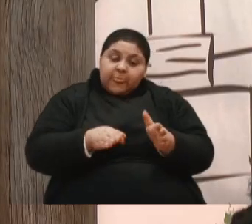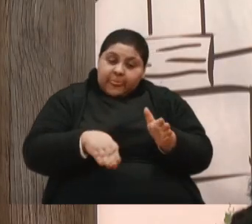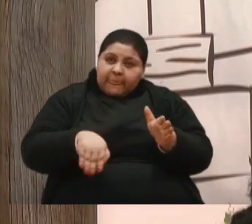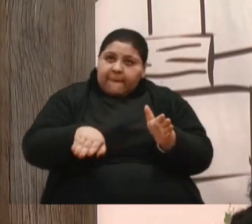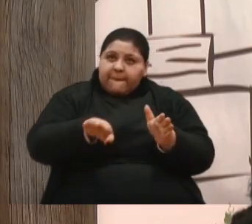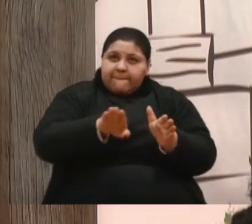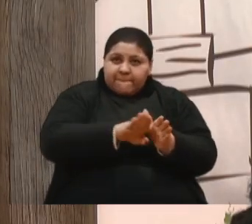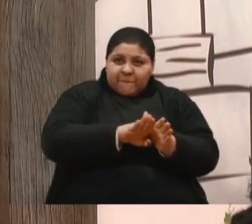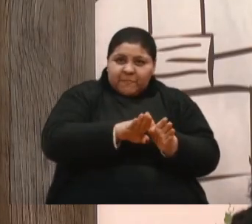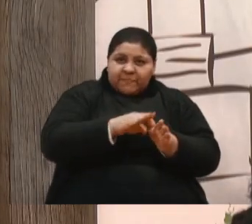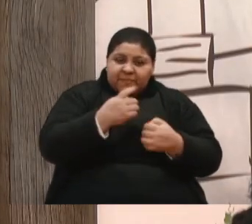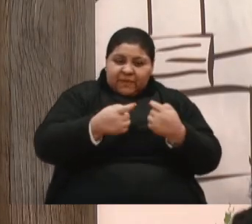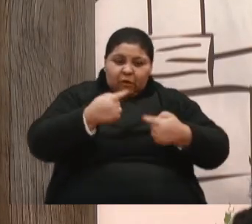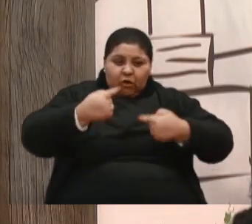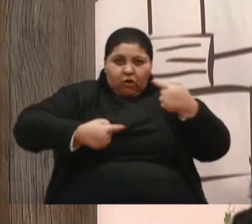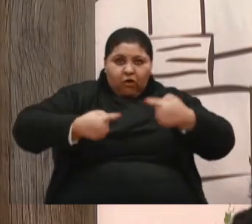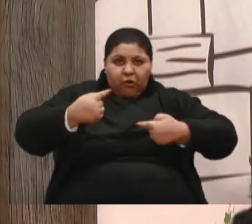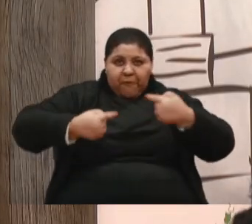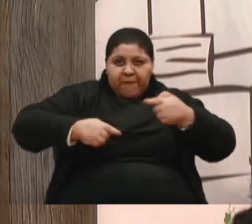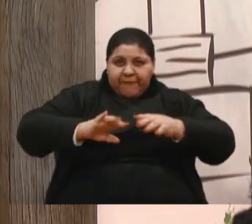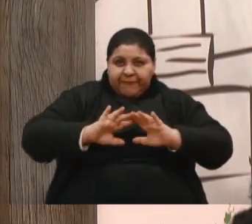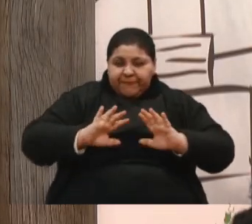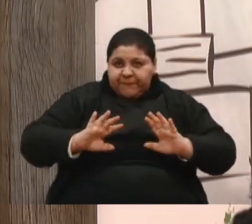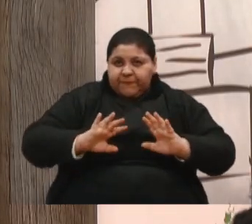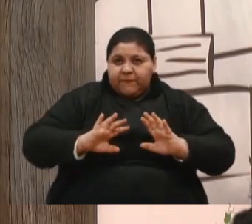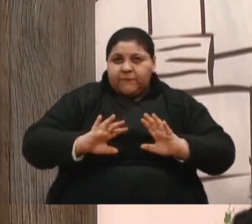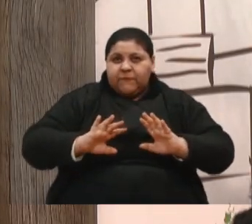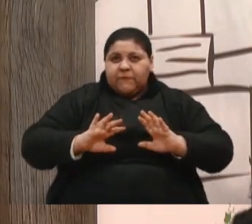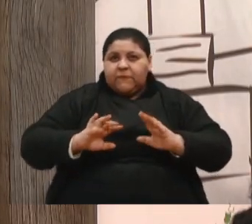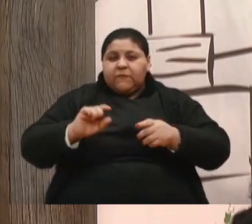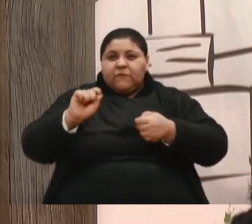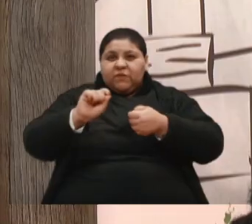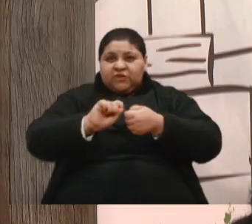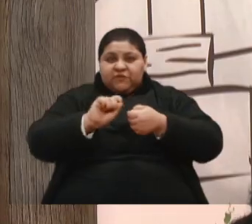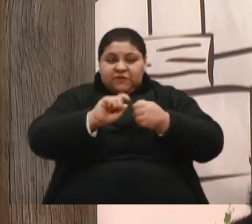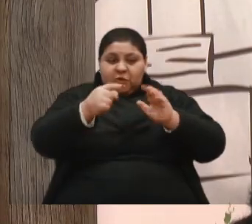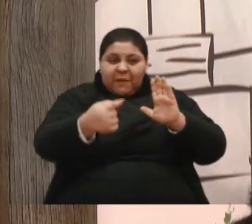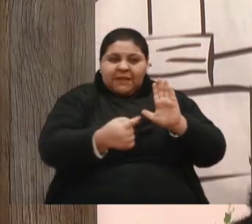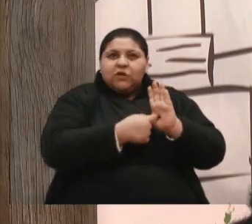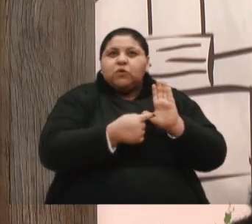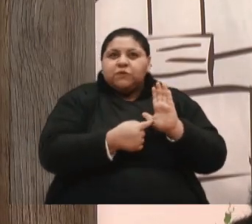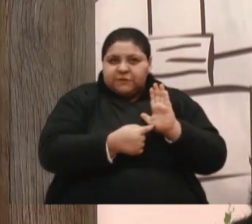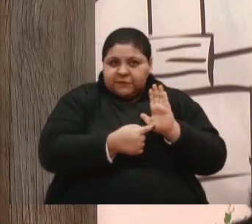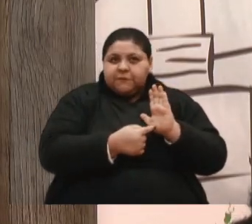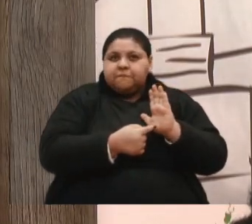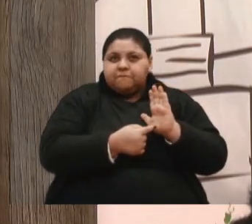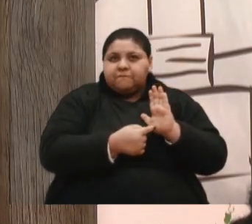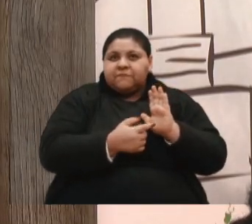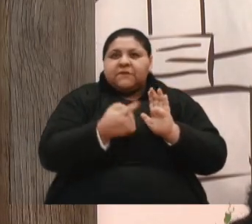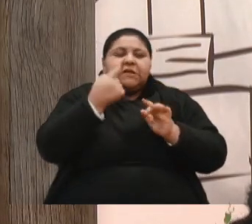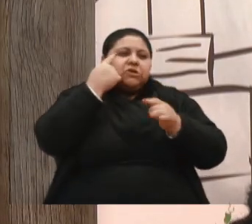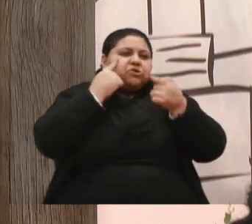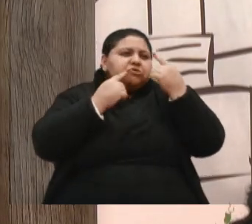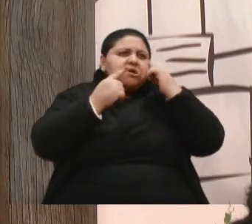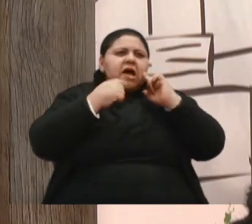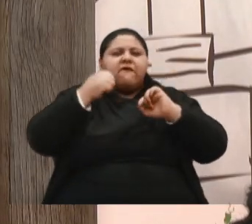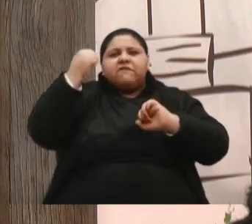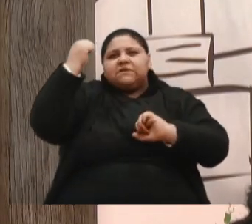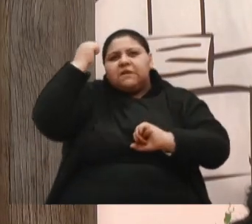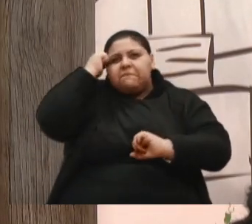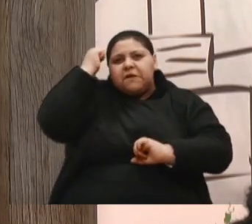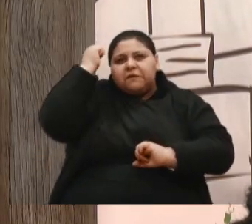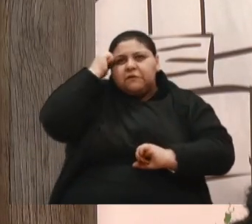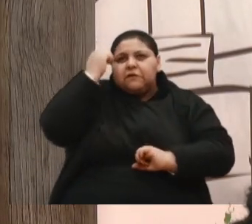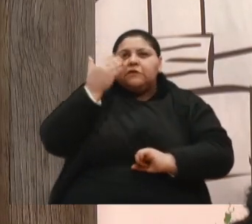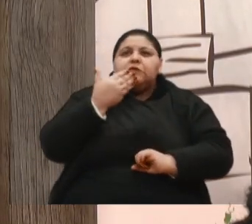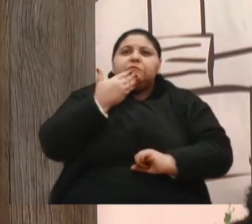quando chegava em certas discussões, né, dentro de casa, de realizar uma denúncia, né, aí ele